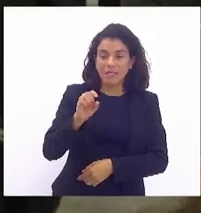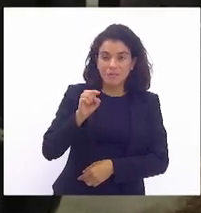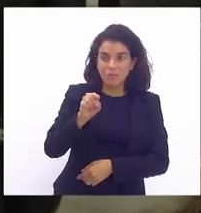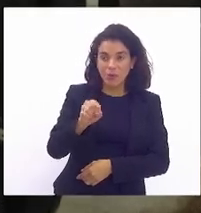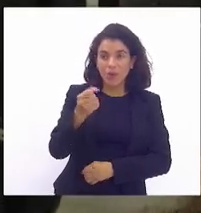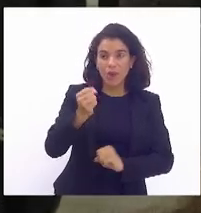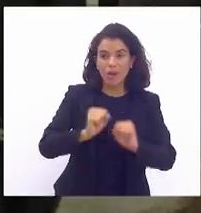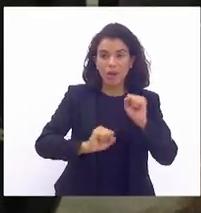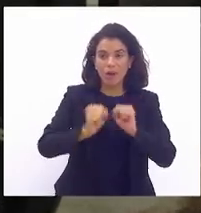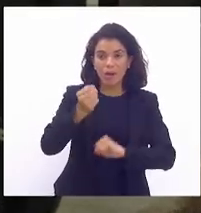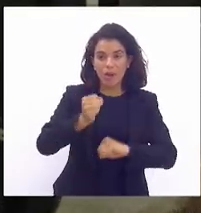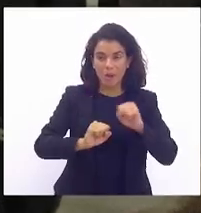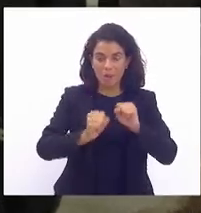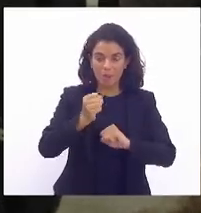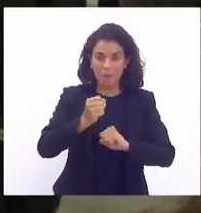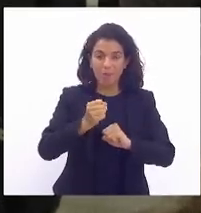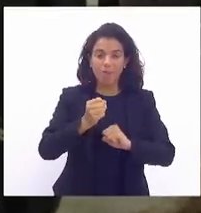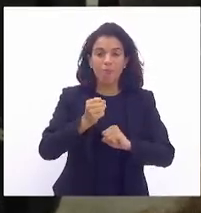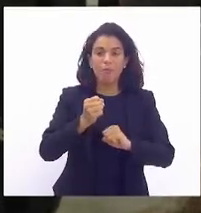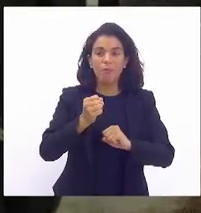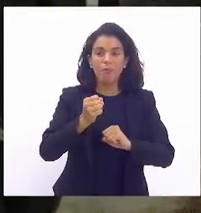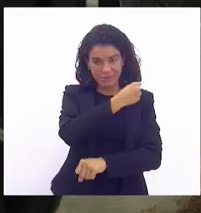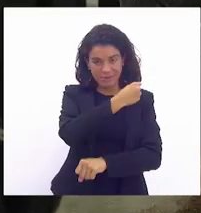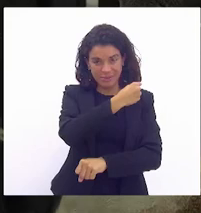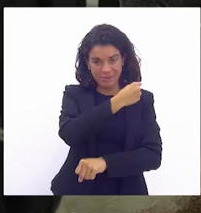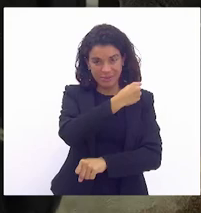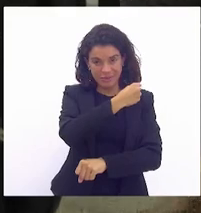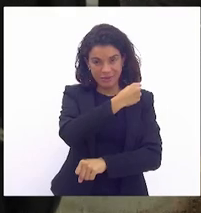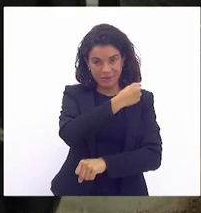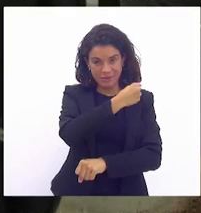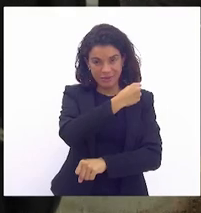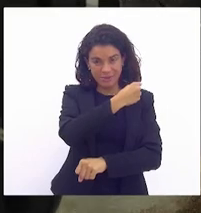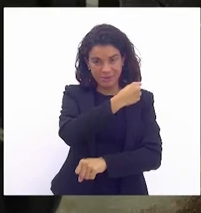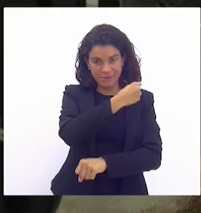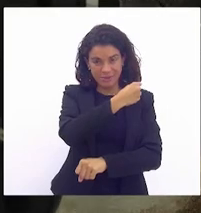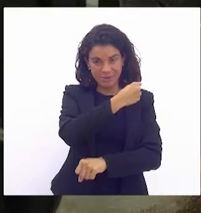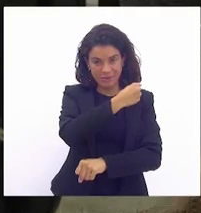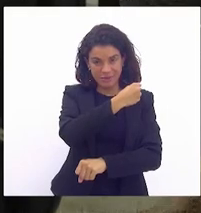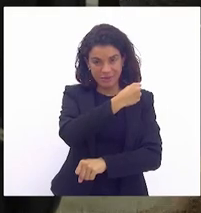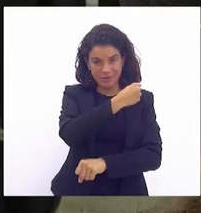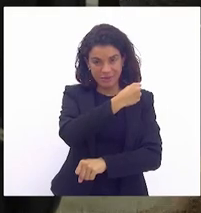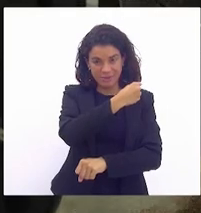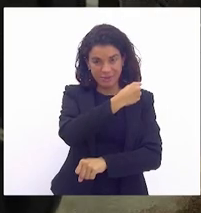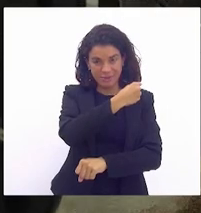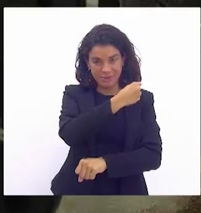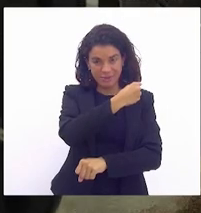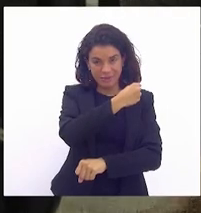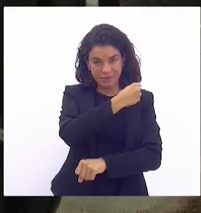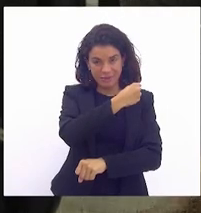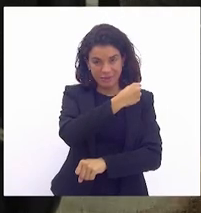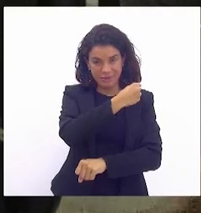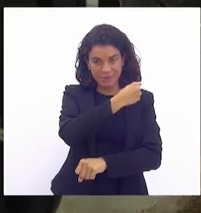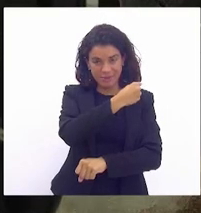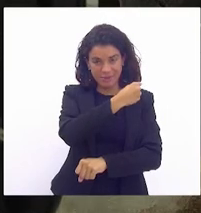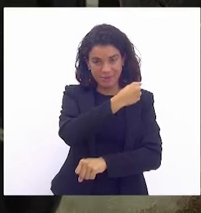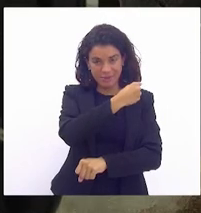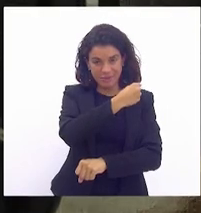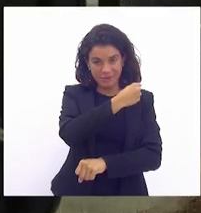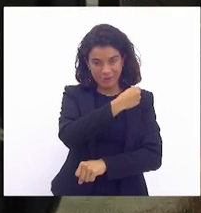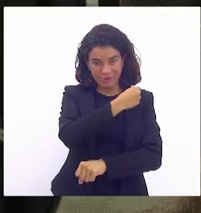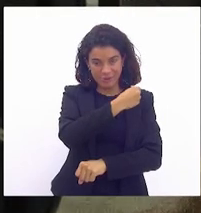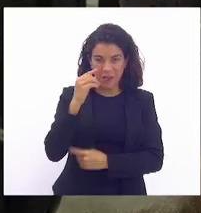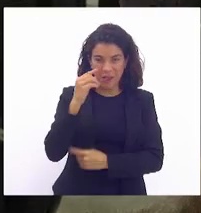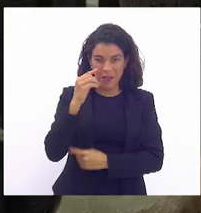produzido pelo Alto Forno 3. E em 84, um ano antes, realmente, aquela geringonça que ele